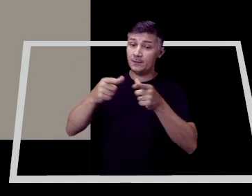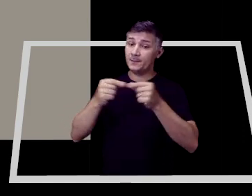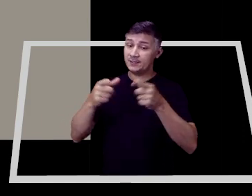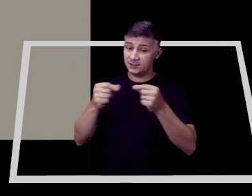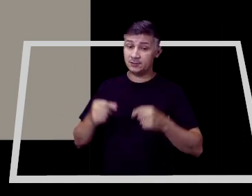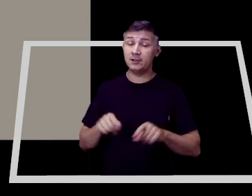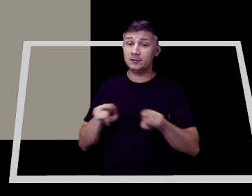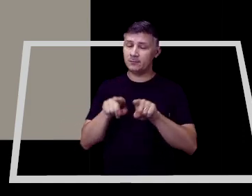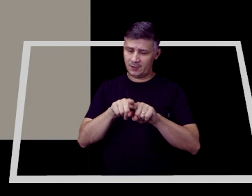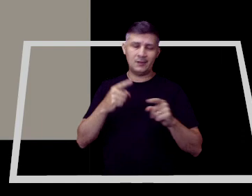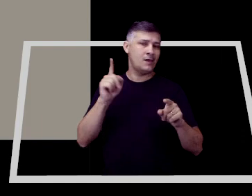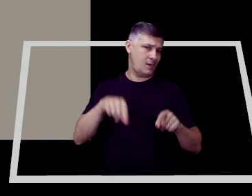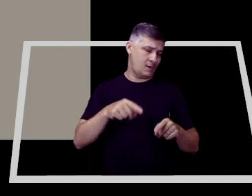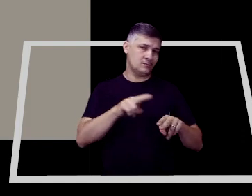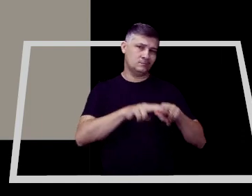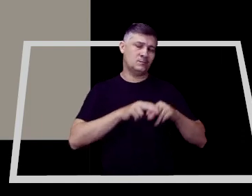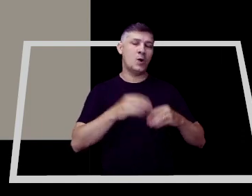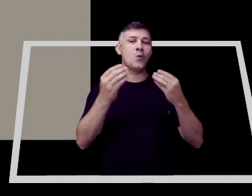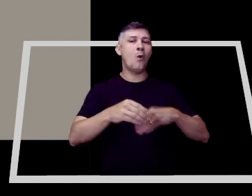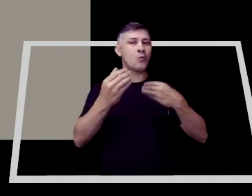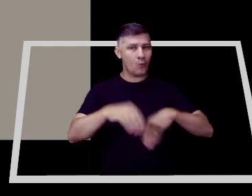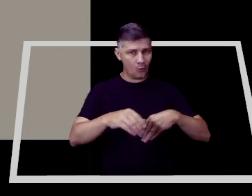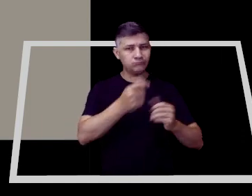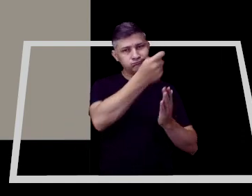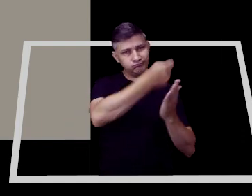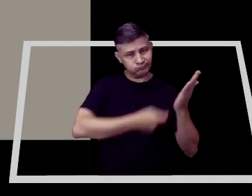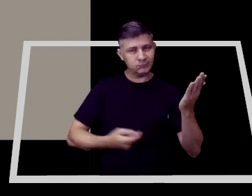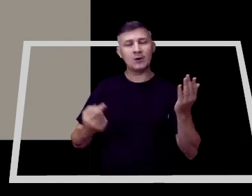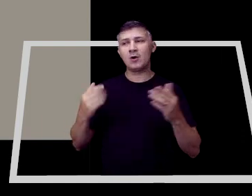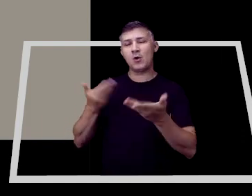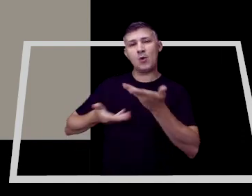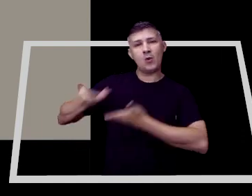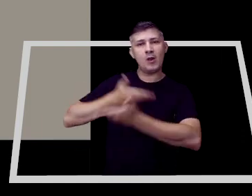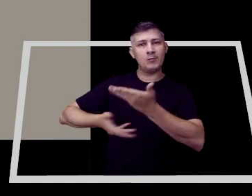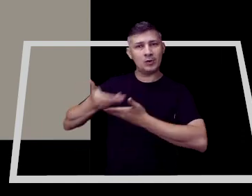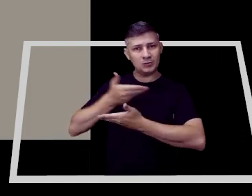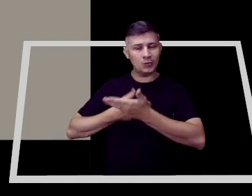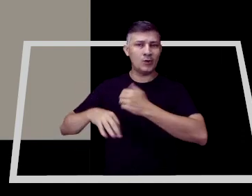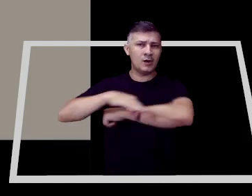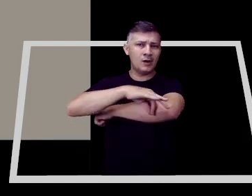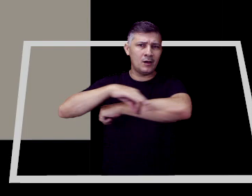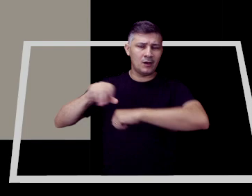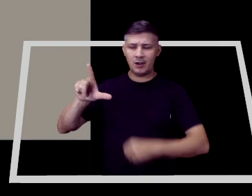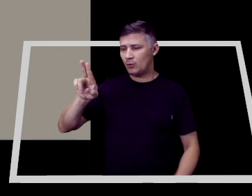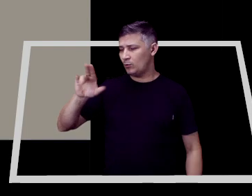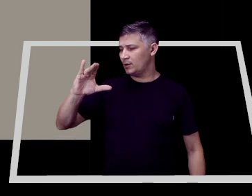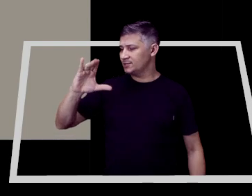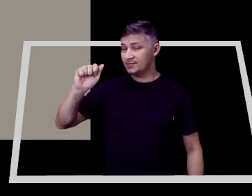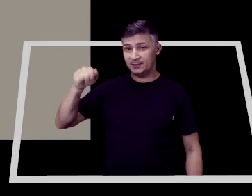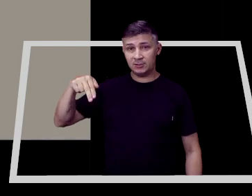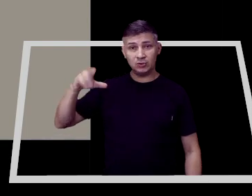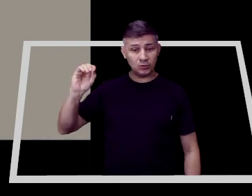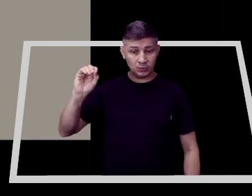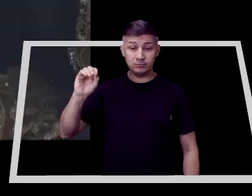Brasília, também fruto de um concurso feito em colaboração aí com o arquiteto Luciano